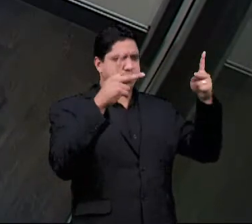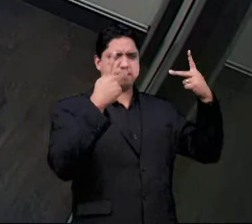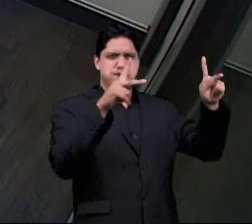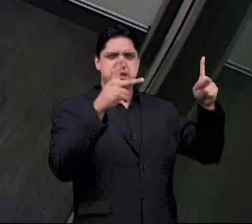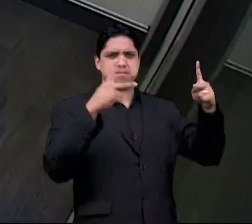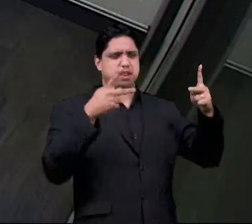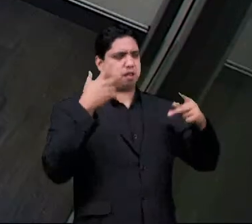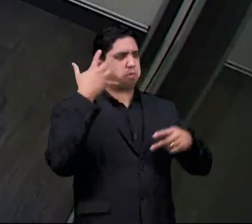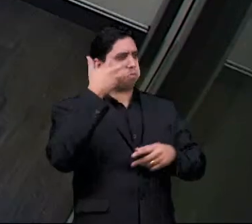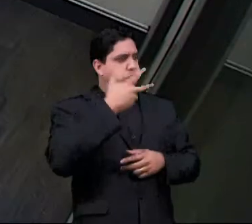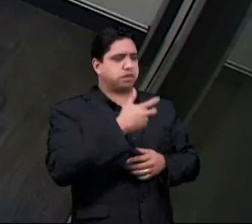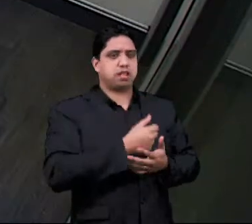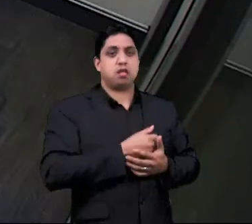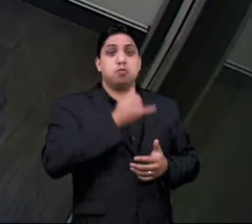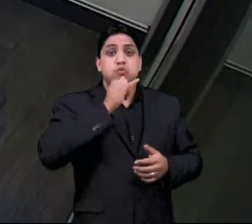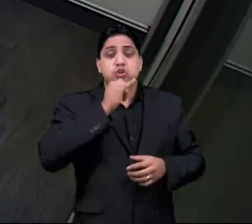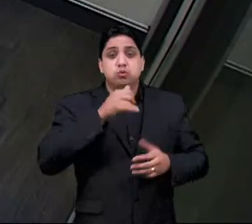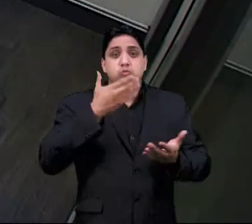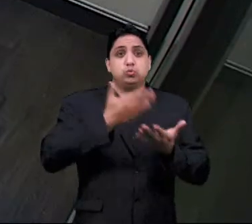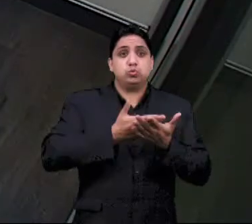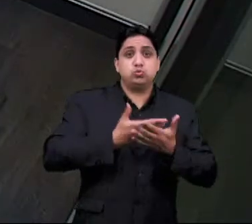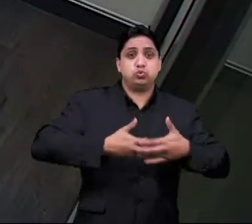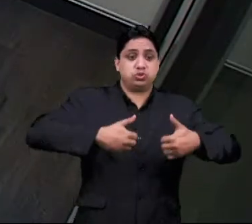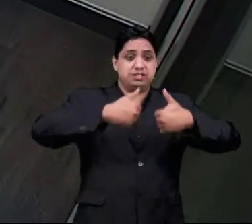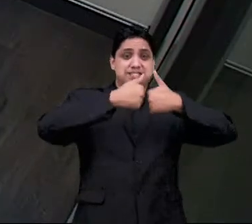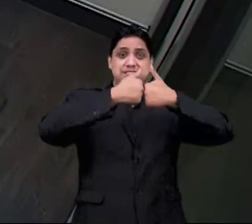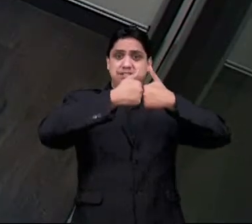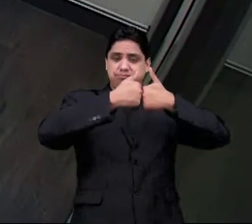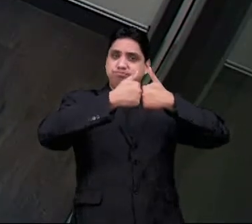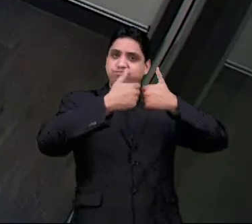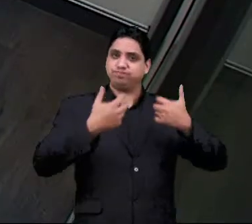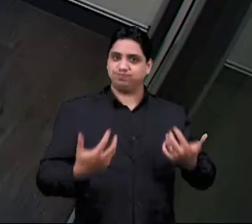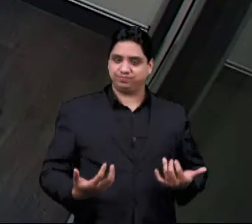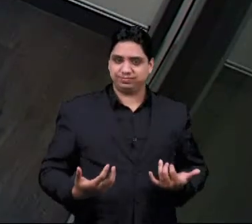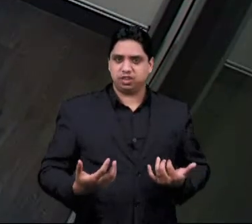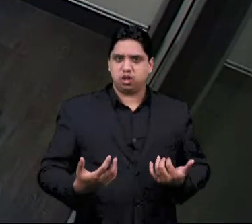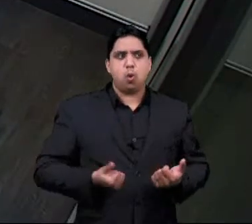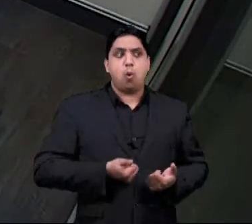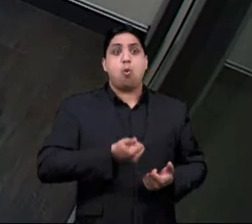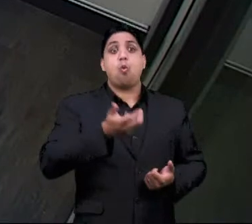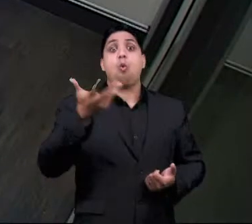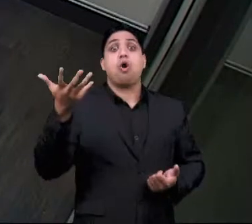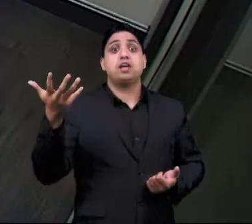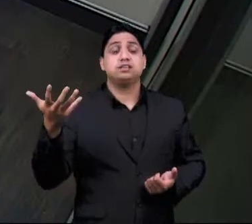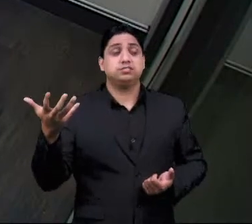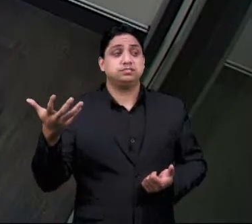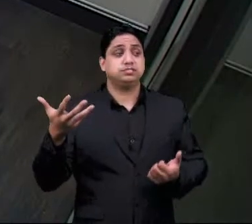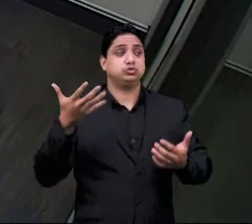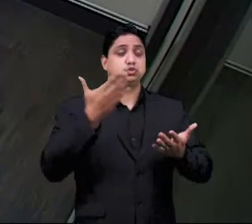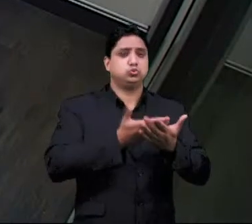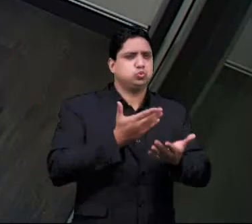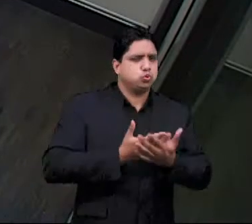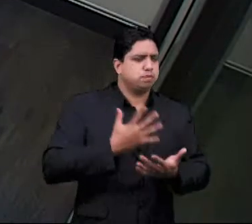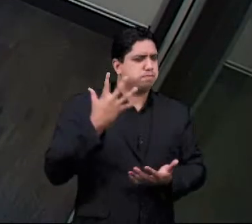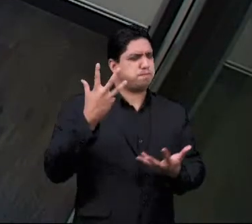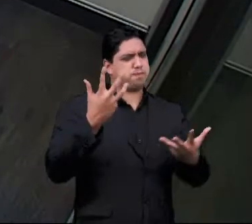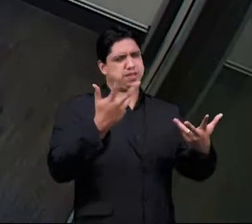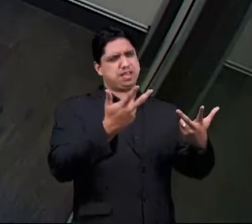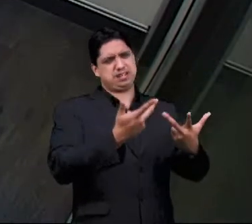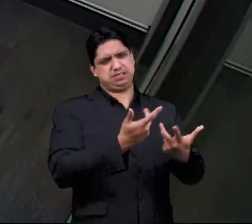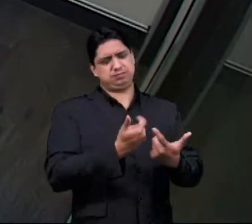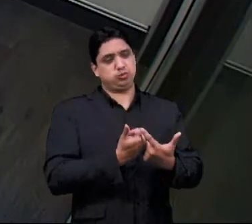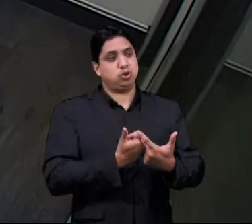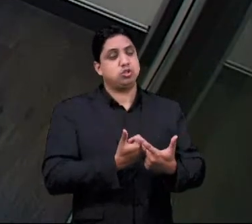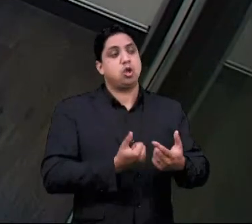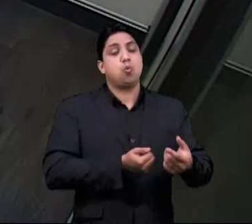dos tabernáculos. Quanta coisa... Uma riqueza muito grande. Quanta coisa bateu e voltou, né,